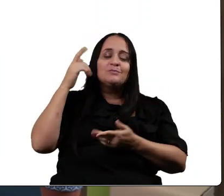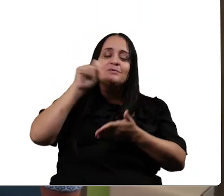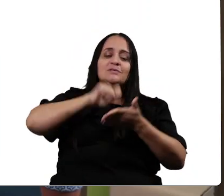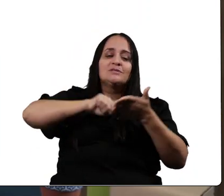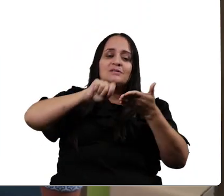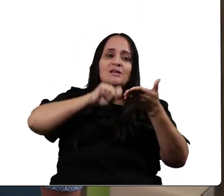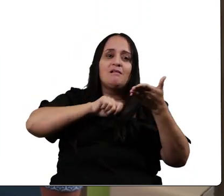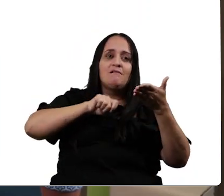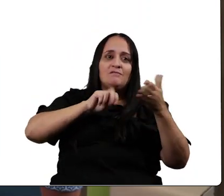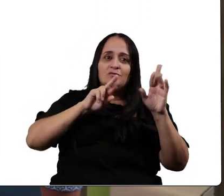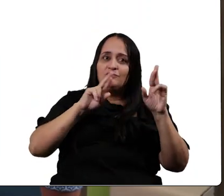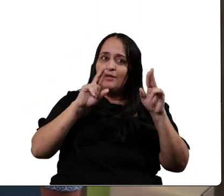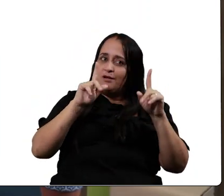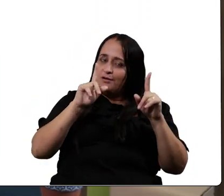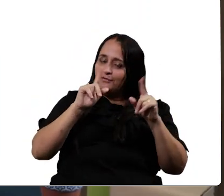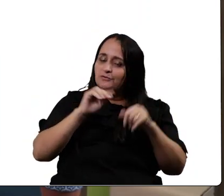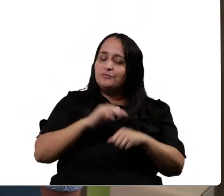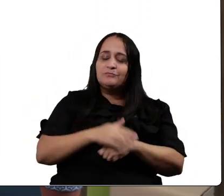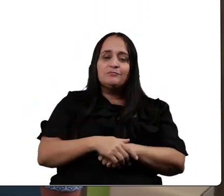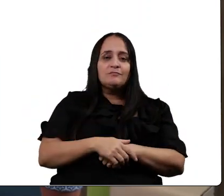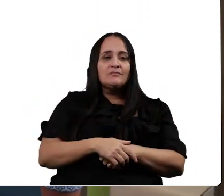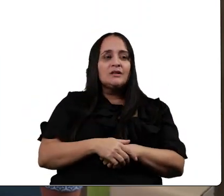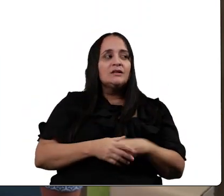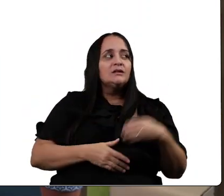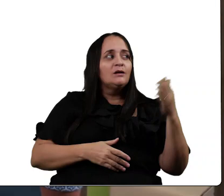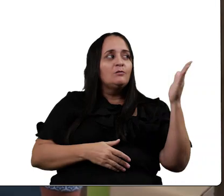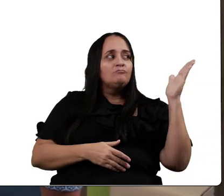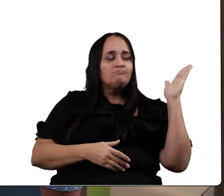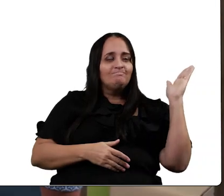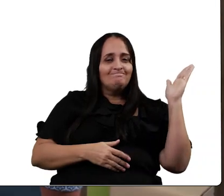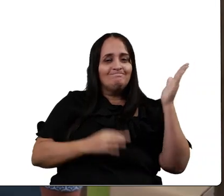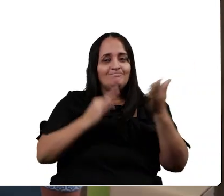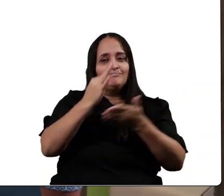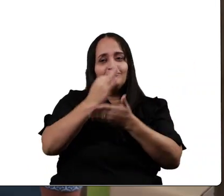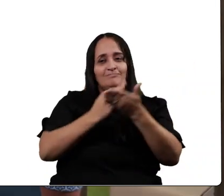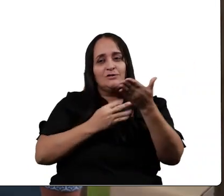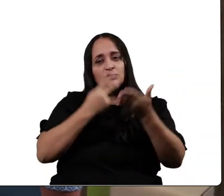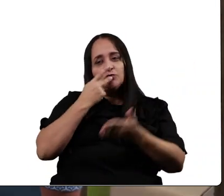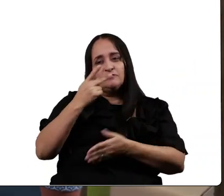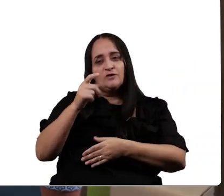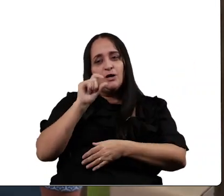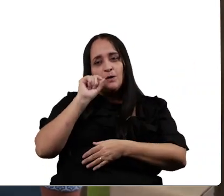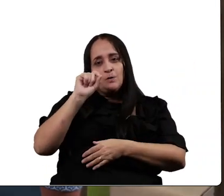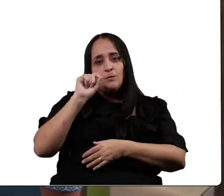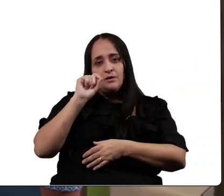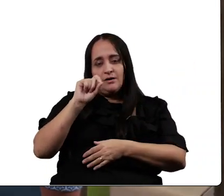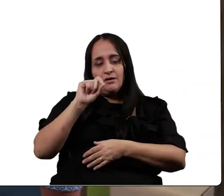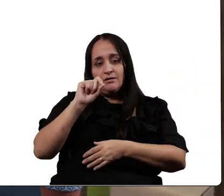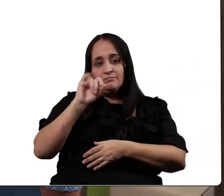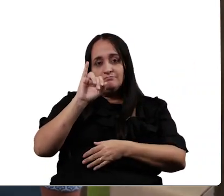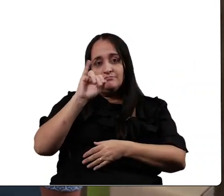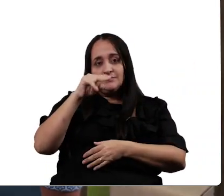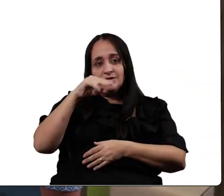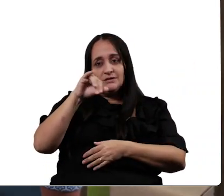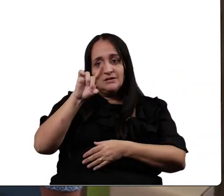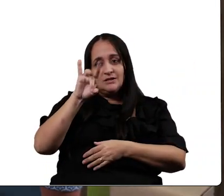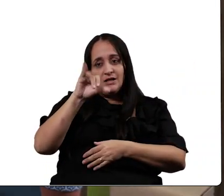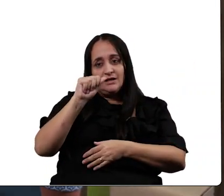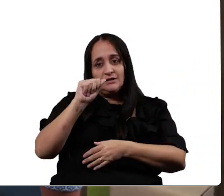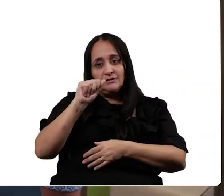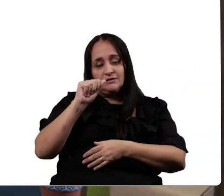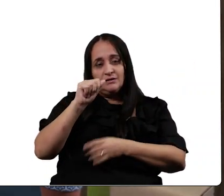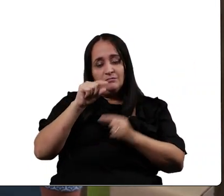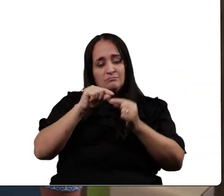karatê veio da onde? Ele veio da Índia, que é muito longe, não tem nada a ver